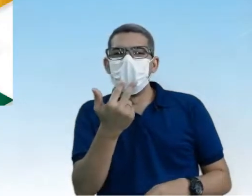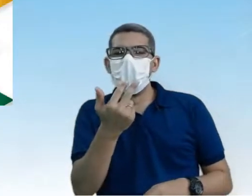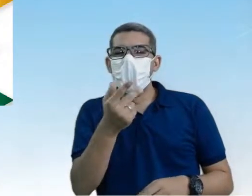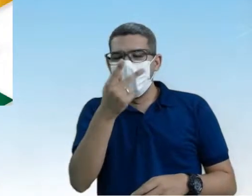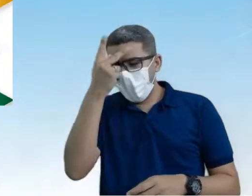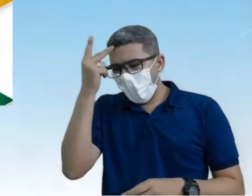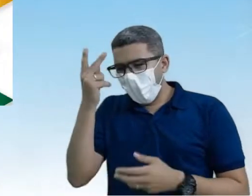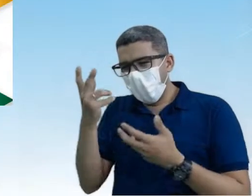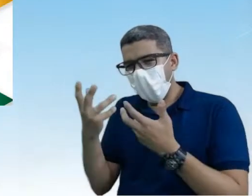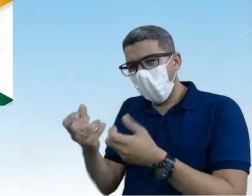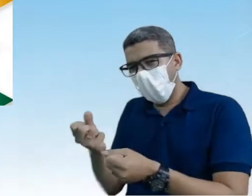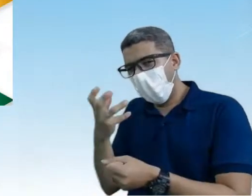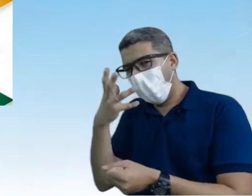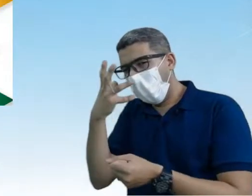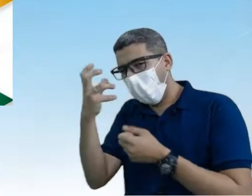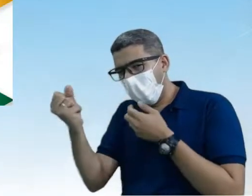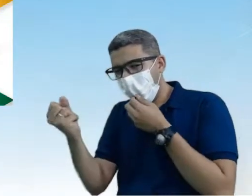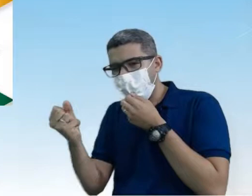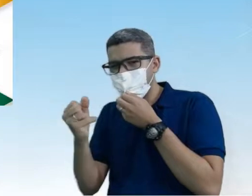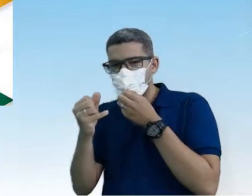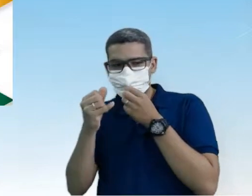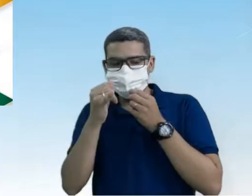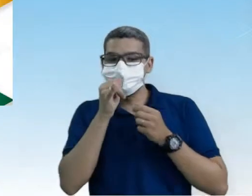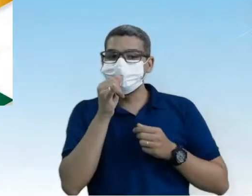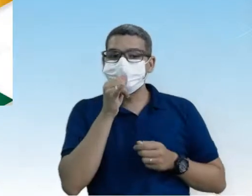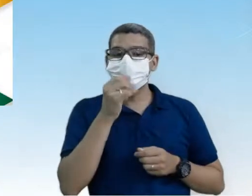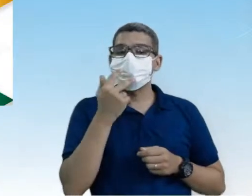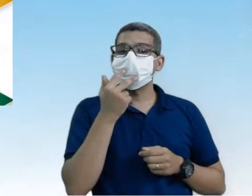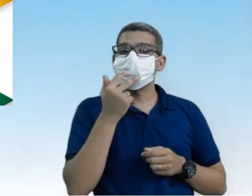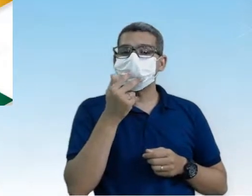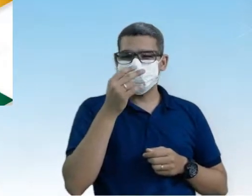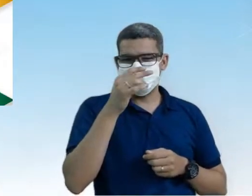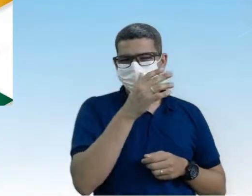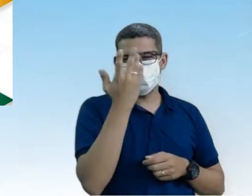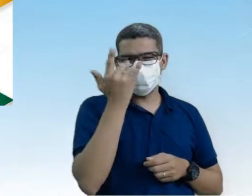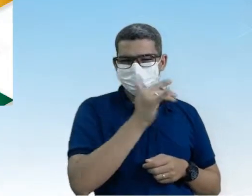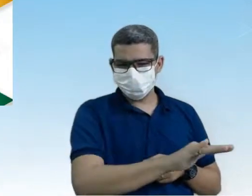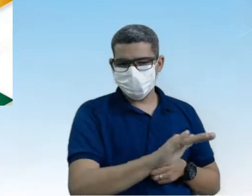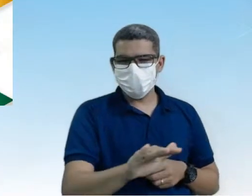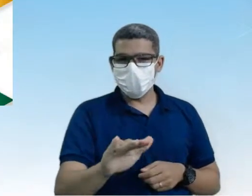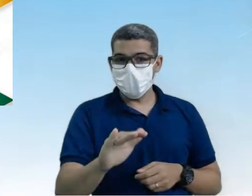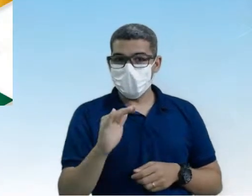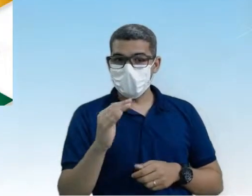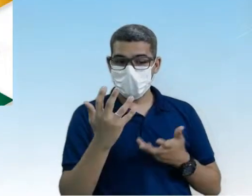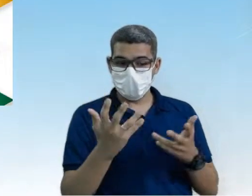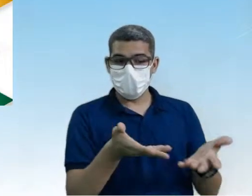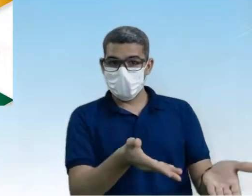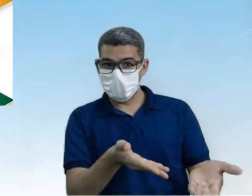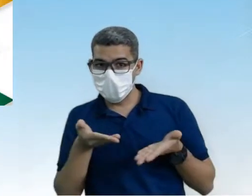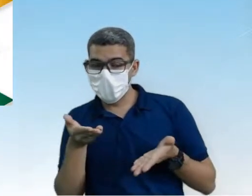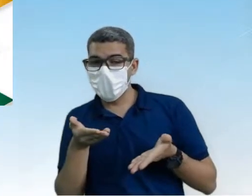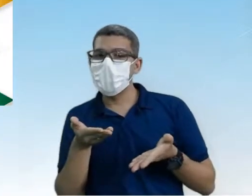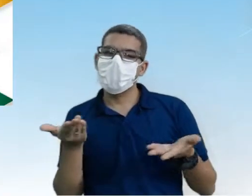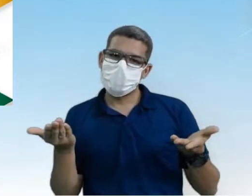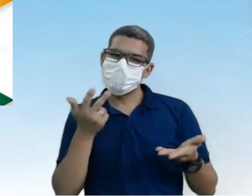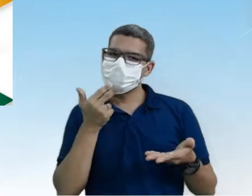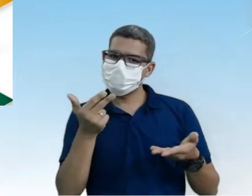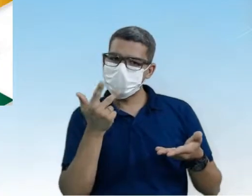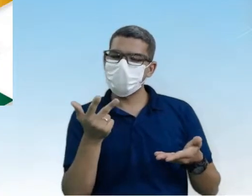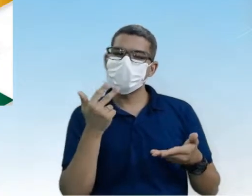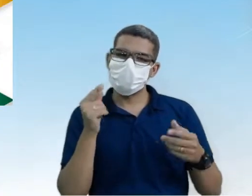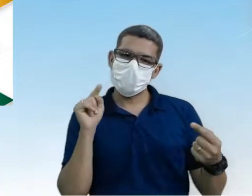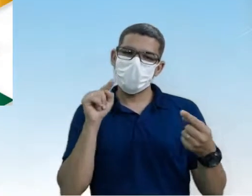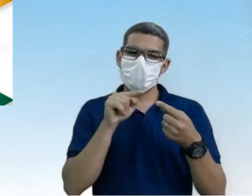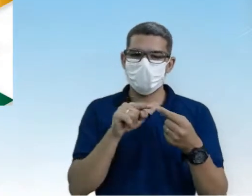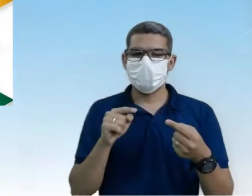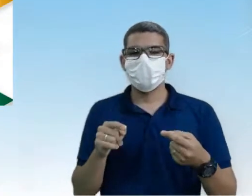exemplo, se o anúncio for para uma criança, eu tenho que adequar a linguagem para uma criança. Se for para um determinado grupo adulto de um produto, a mesma